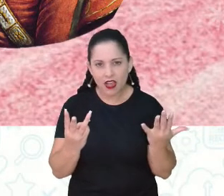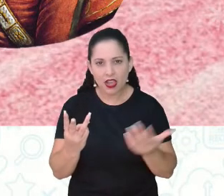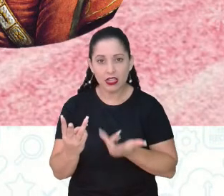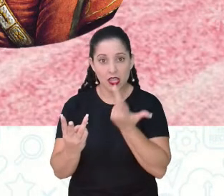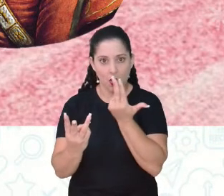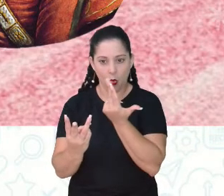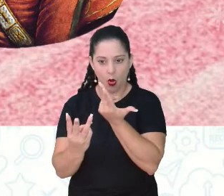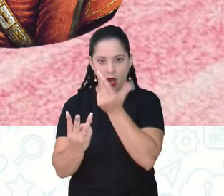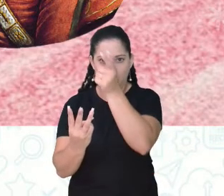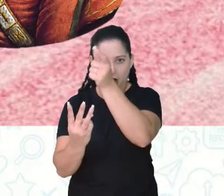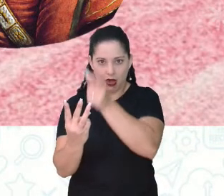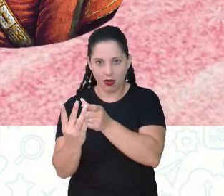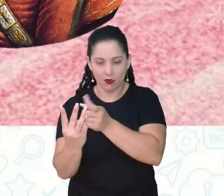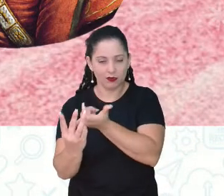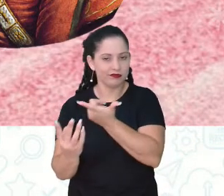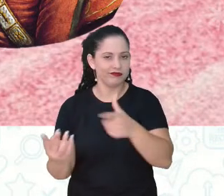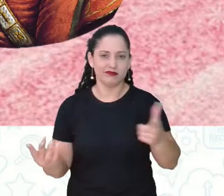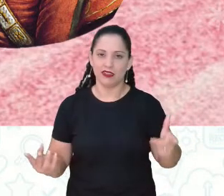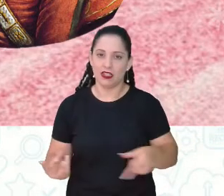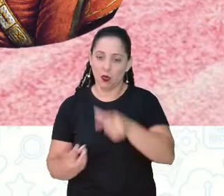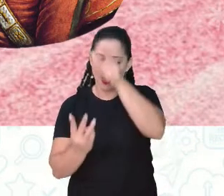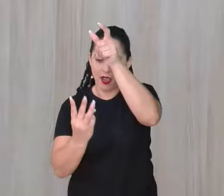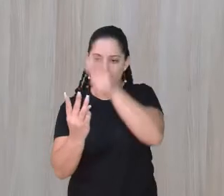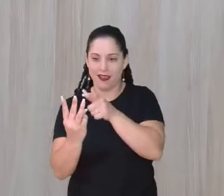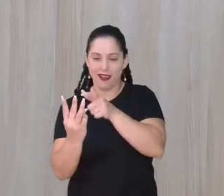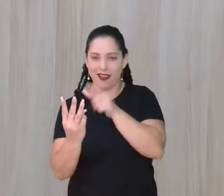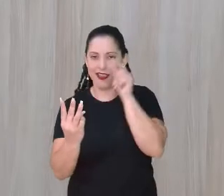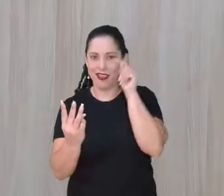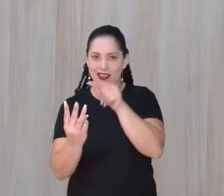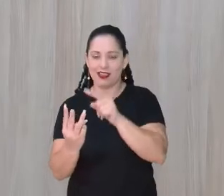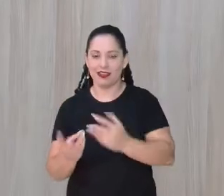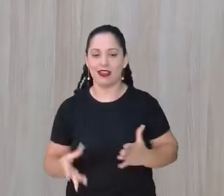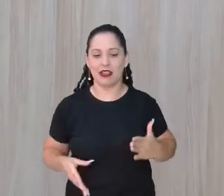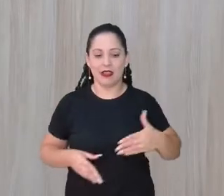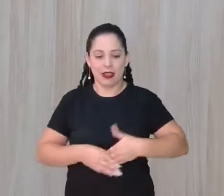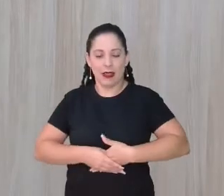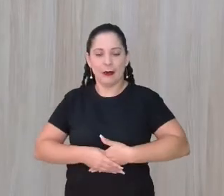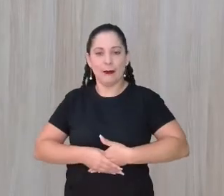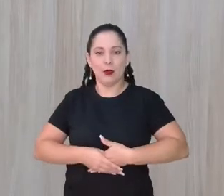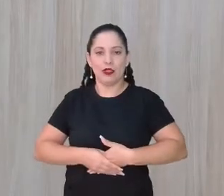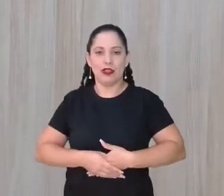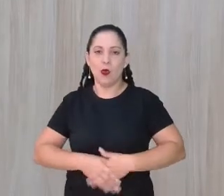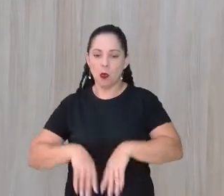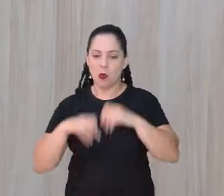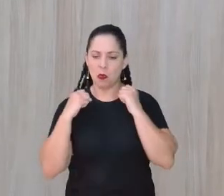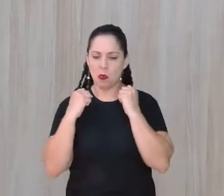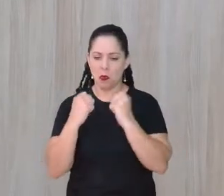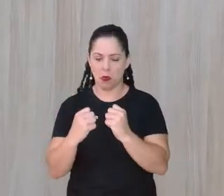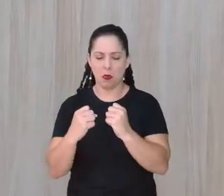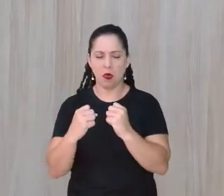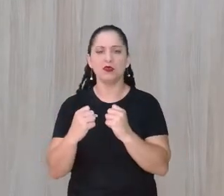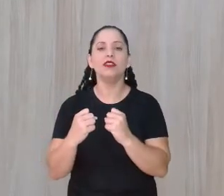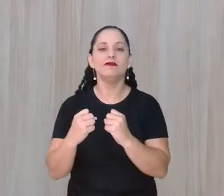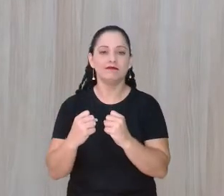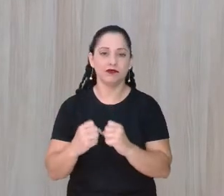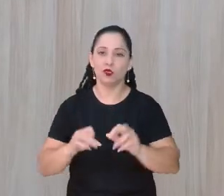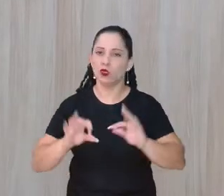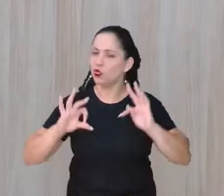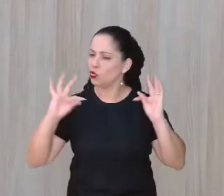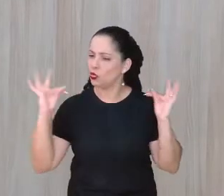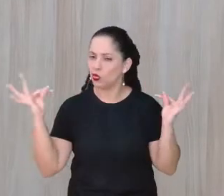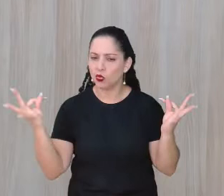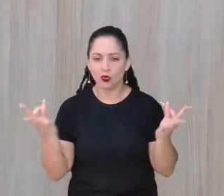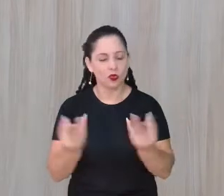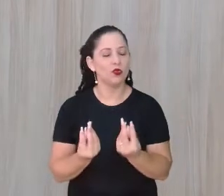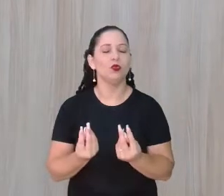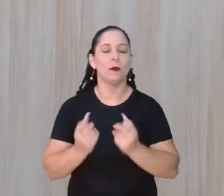Então, Napoleão chega ali nesse primeiro momento com todo o poder, o que ele queria mesmo, né? Então, apesar de ter